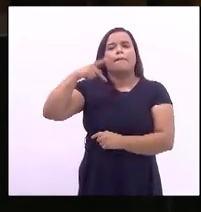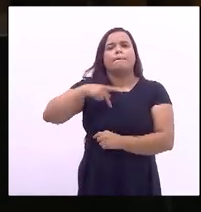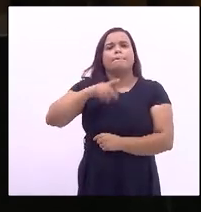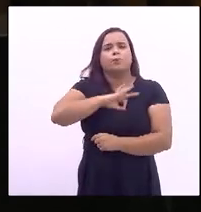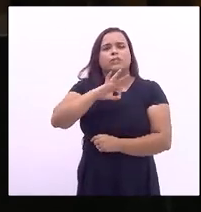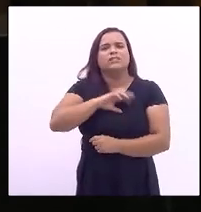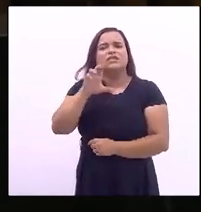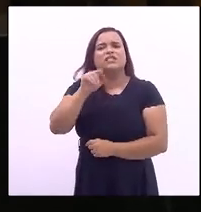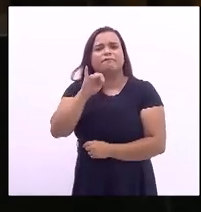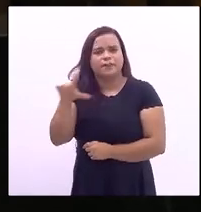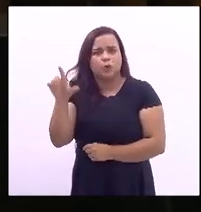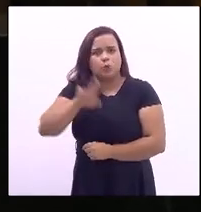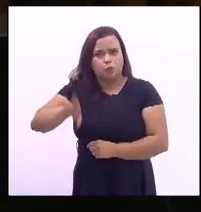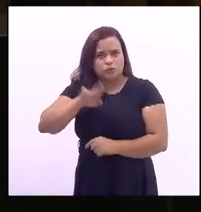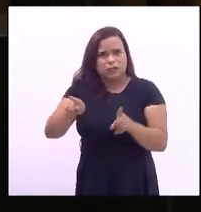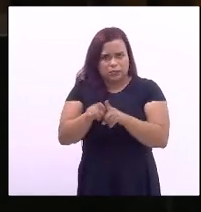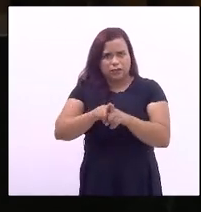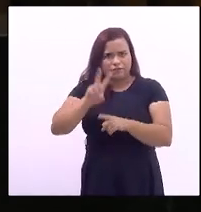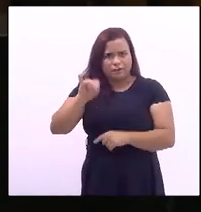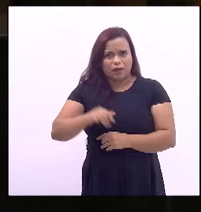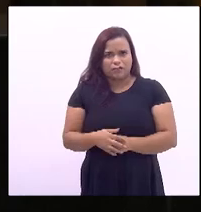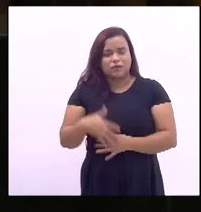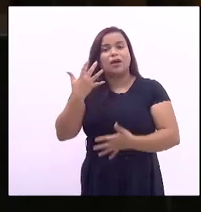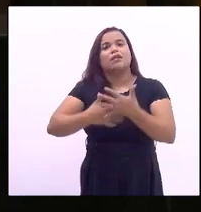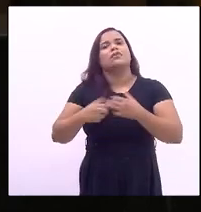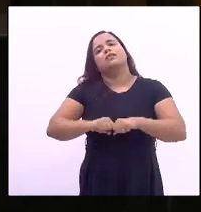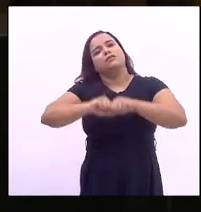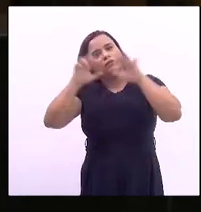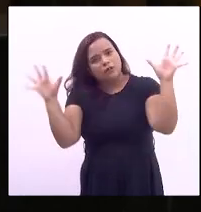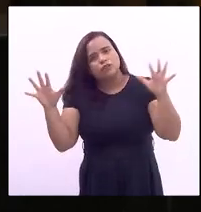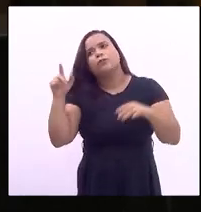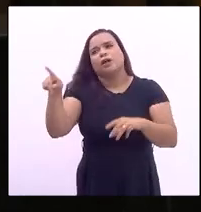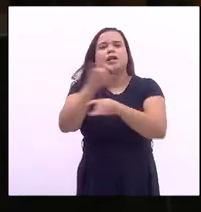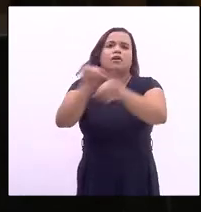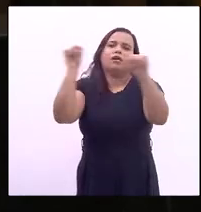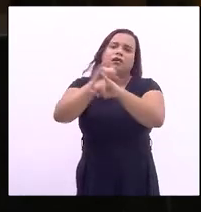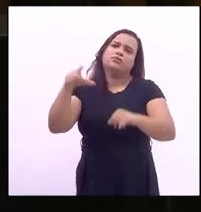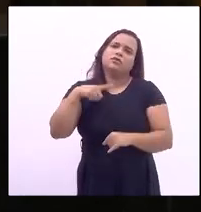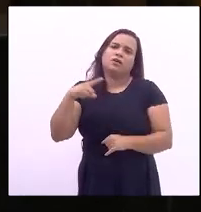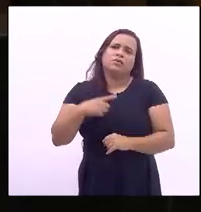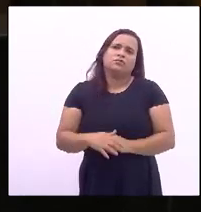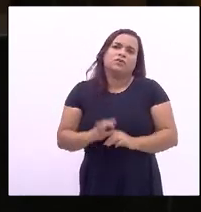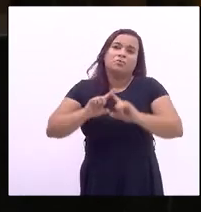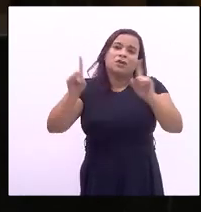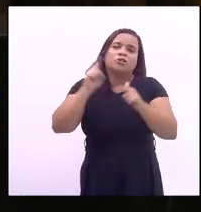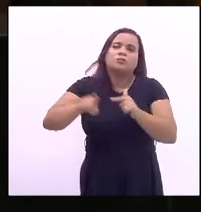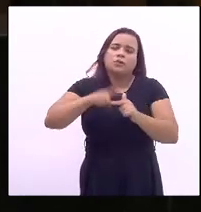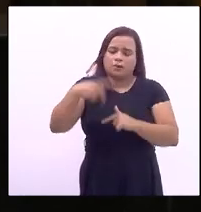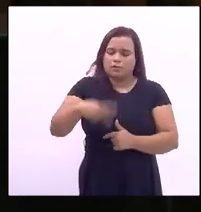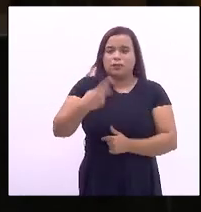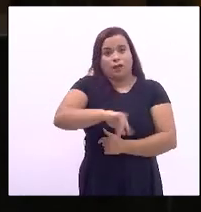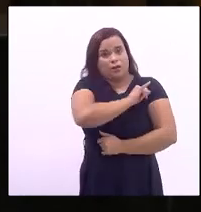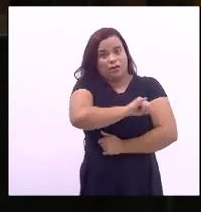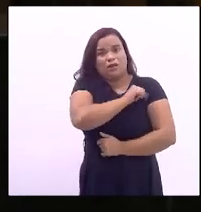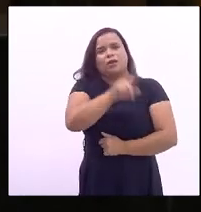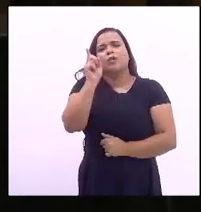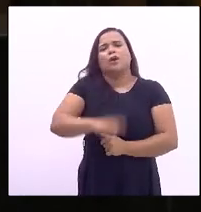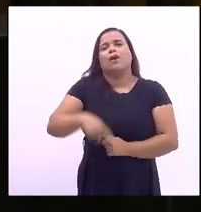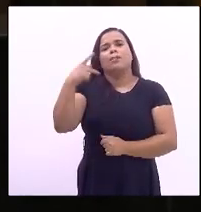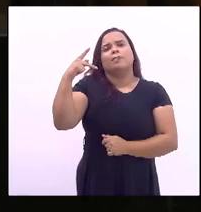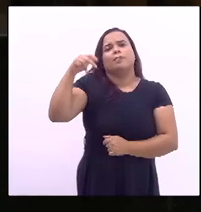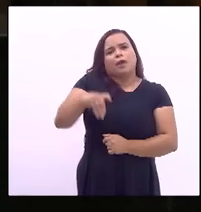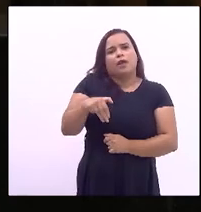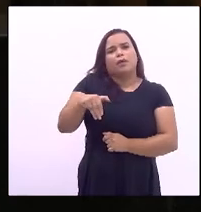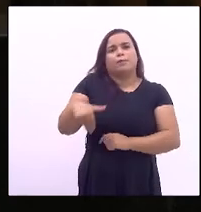transparência pô é isso que tá sendo pregado o problema do Rio é a polícia